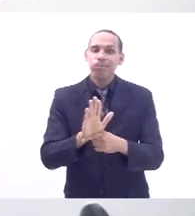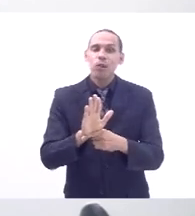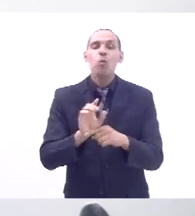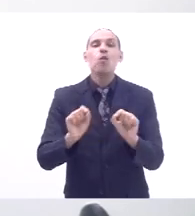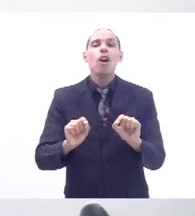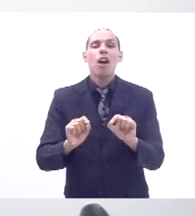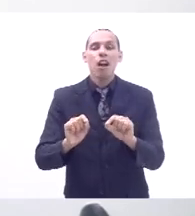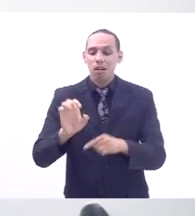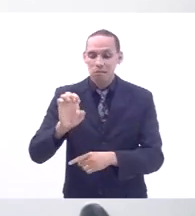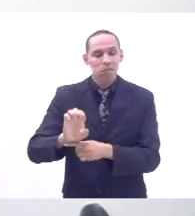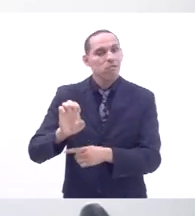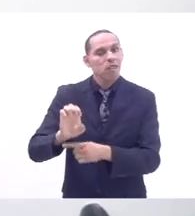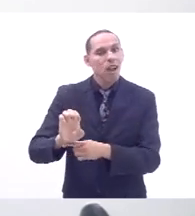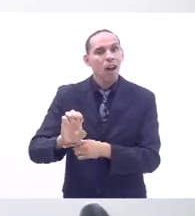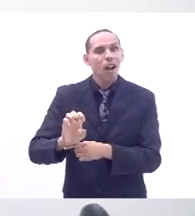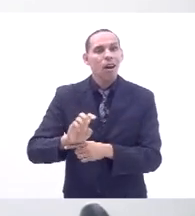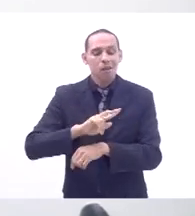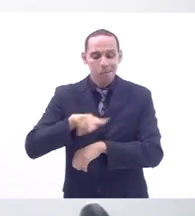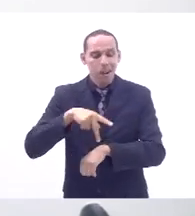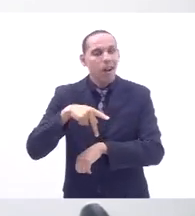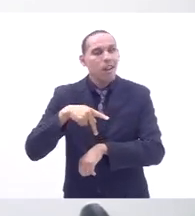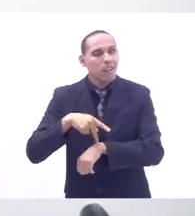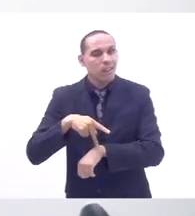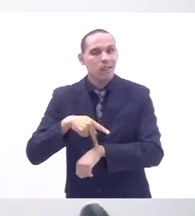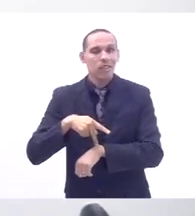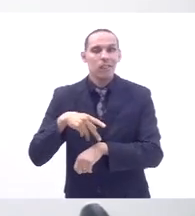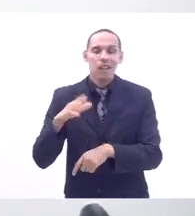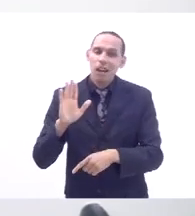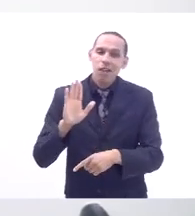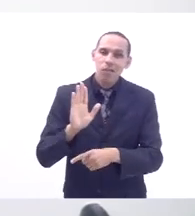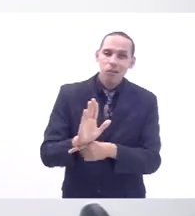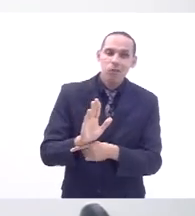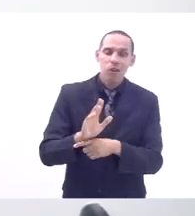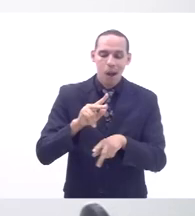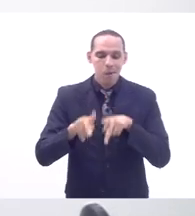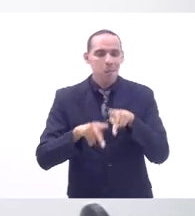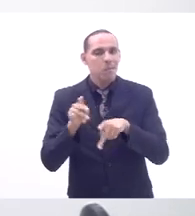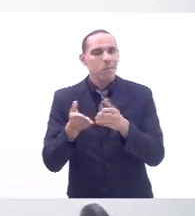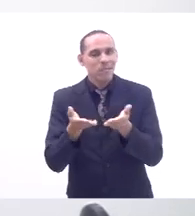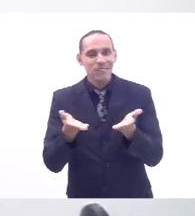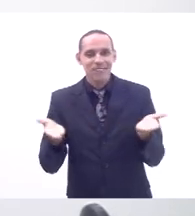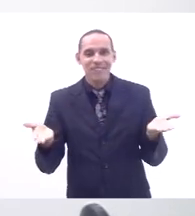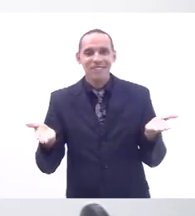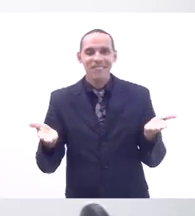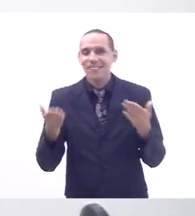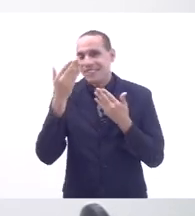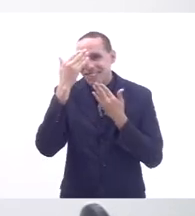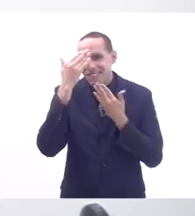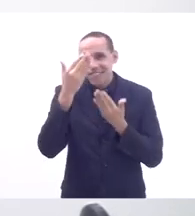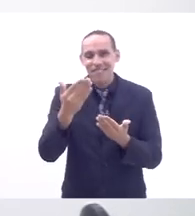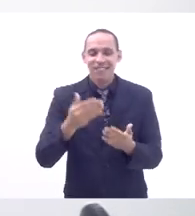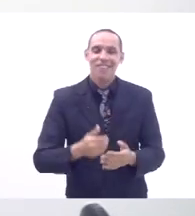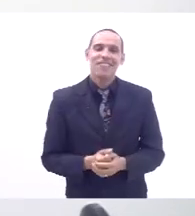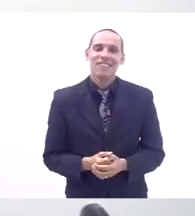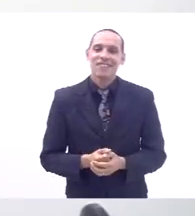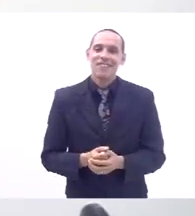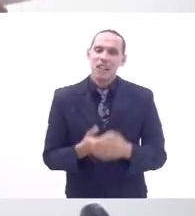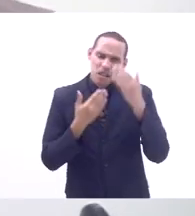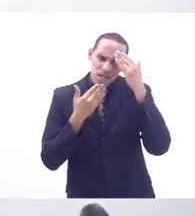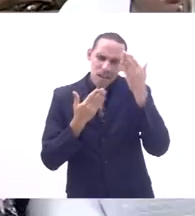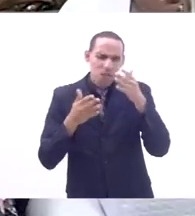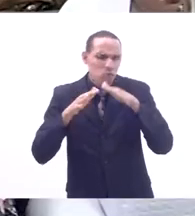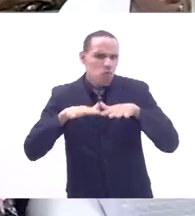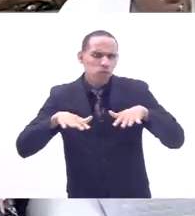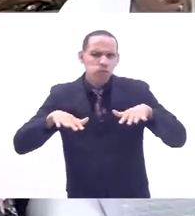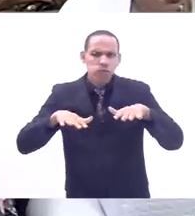do Rio de Janeiro, ajudar o país, ajudar a população. Obrigado. Obrigado a todos os